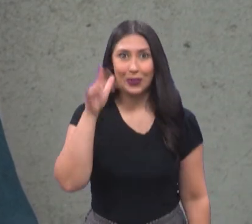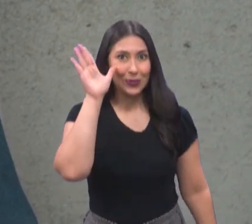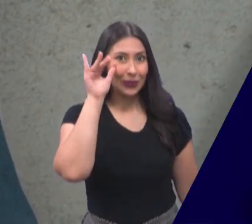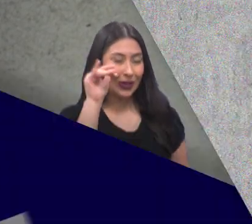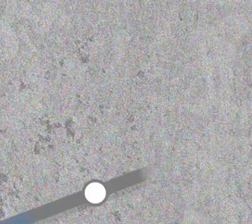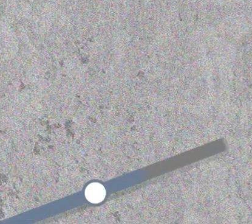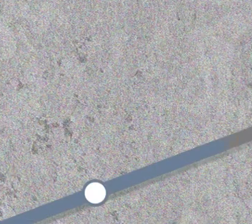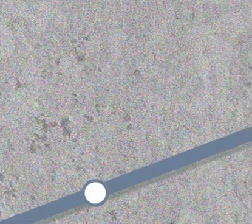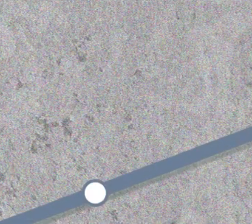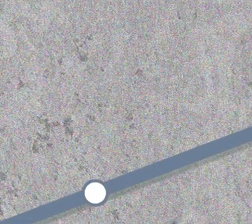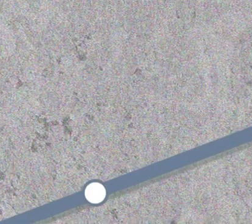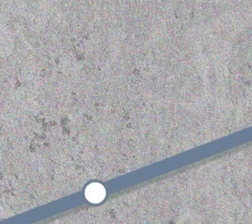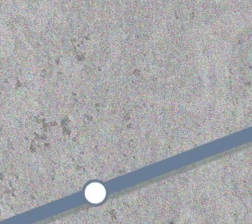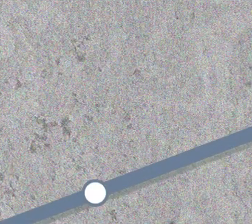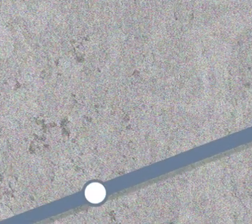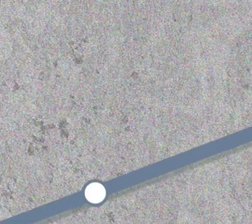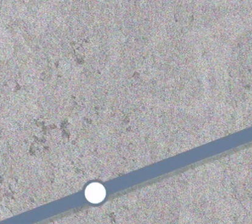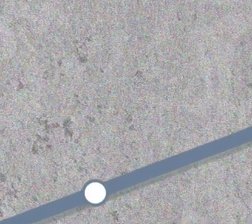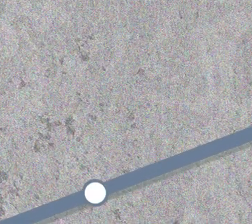conferir juntos.